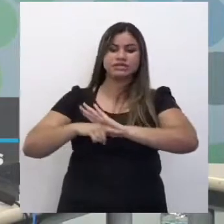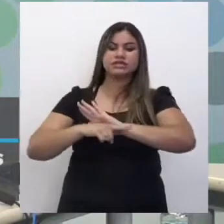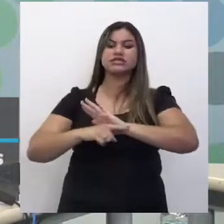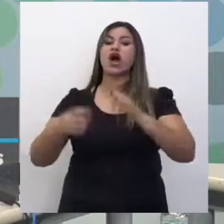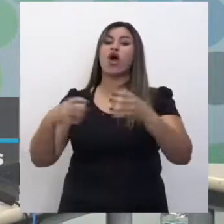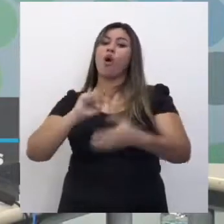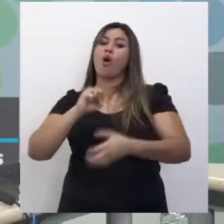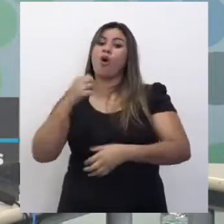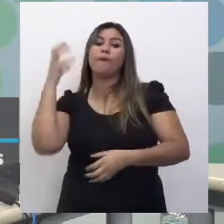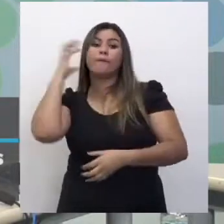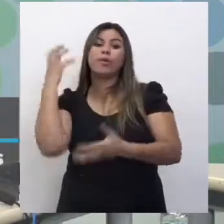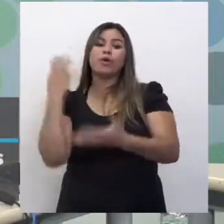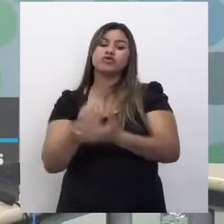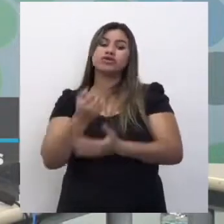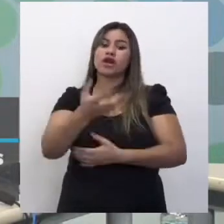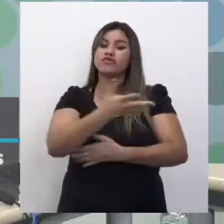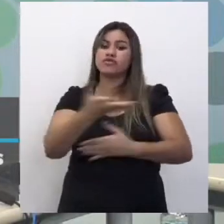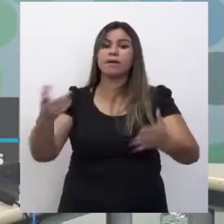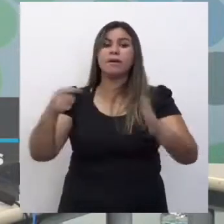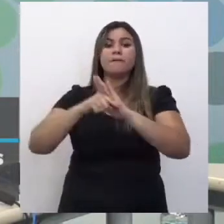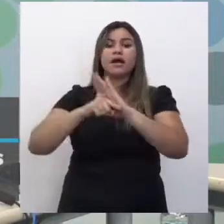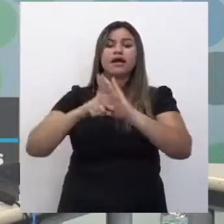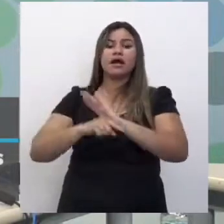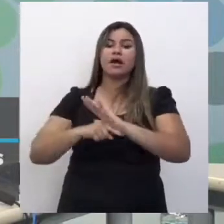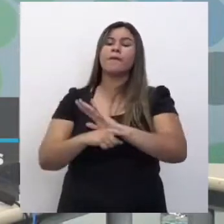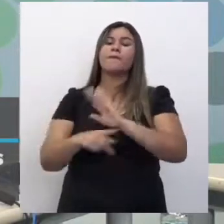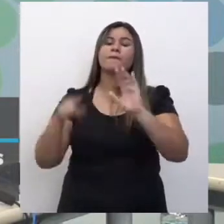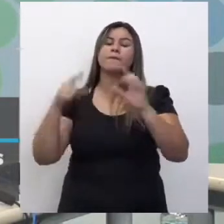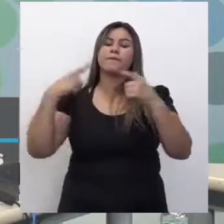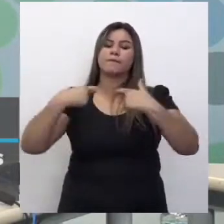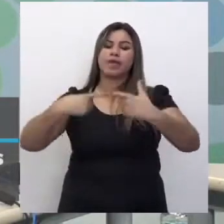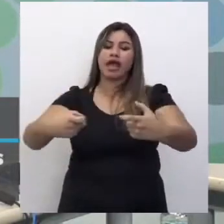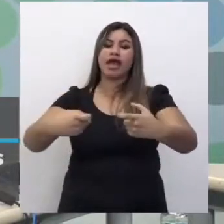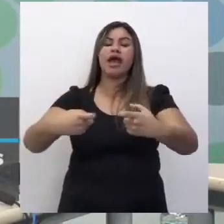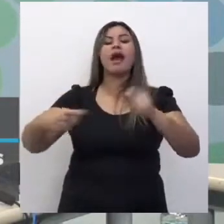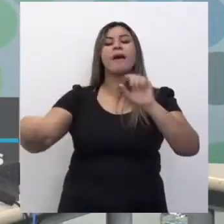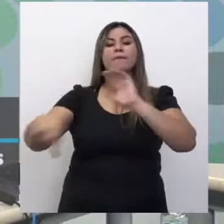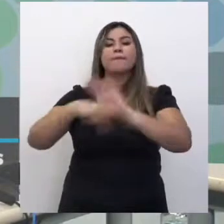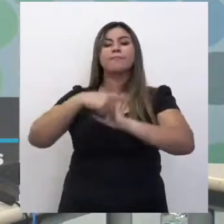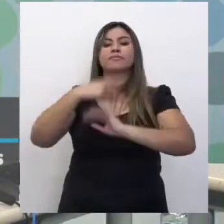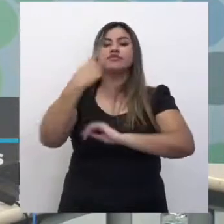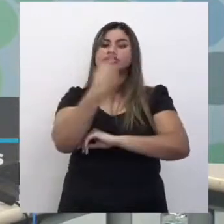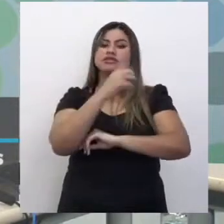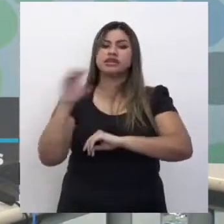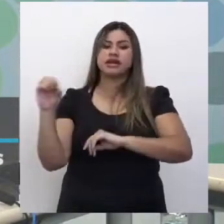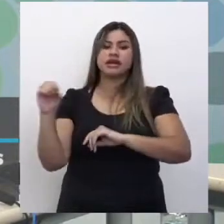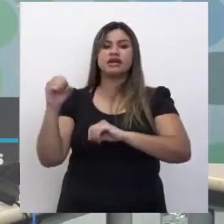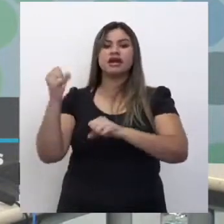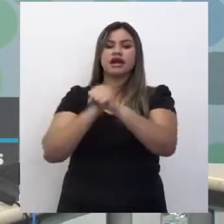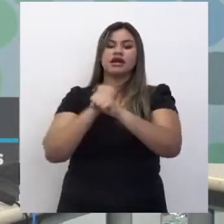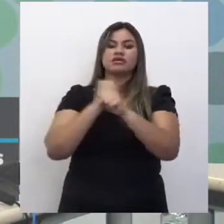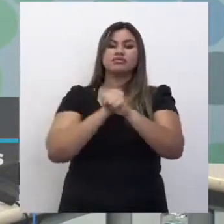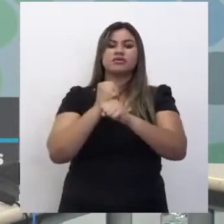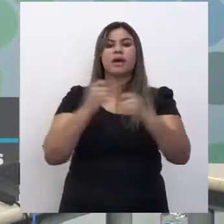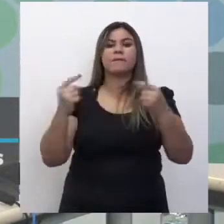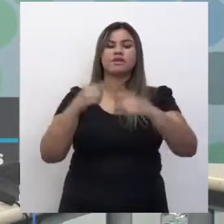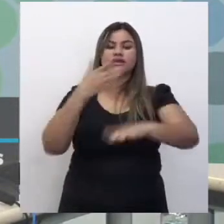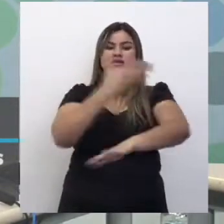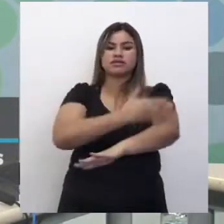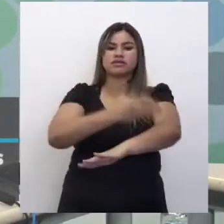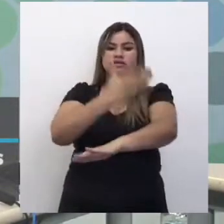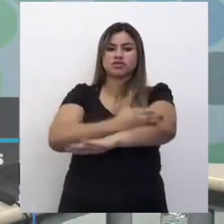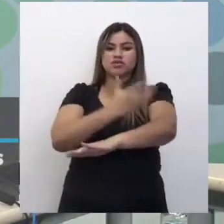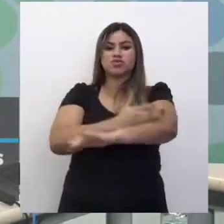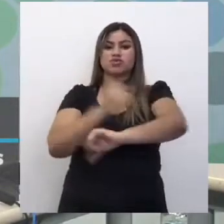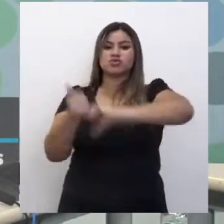para vocês pesquisarem sobre a Guerra dos 100 Anos, esse conflito aí que marcou o final da Idade Média, a transição entre Idade